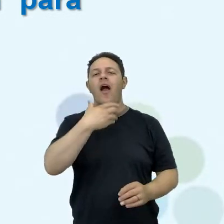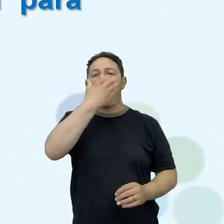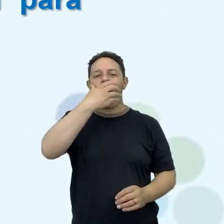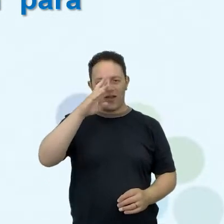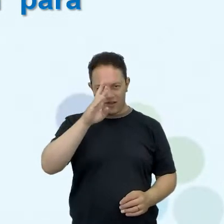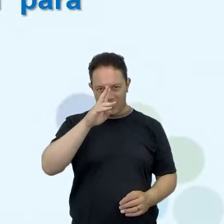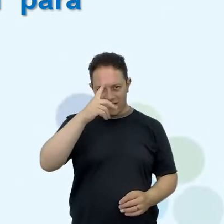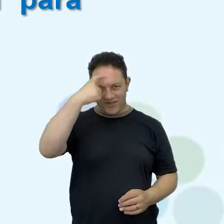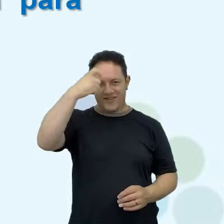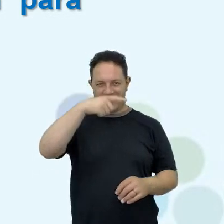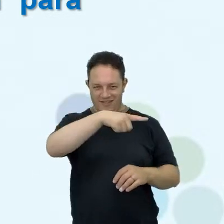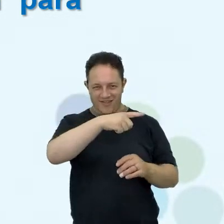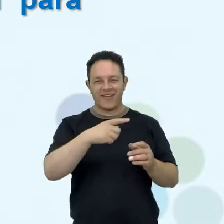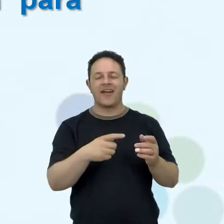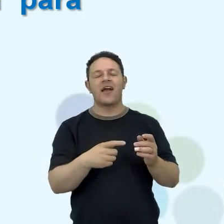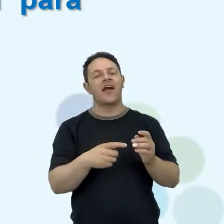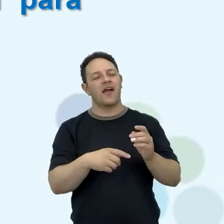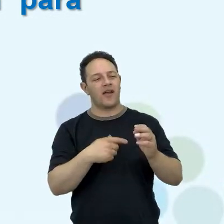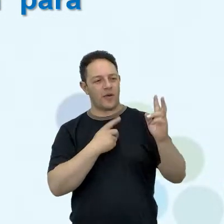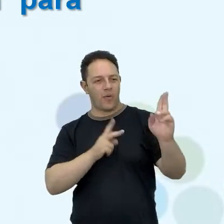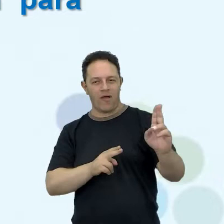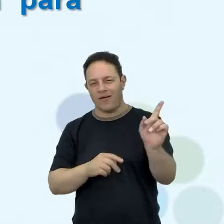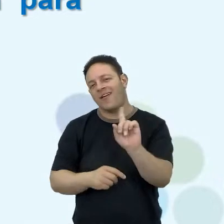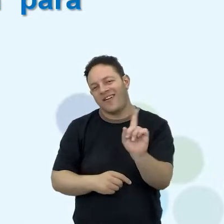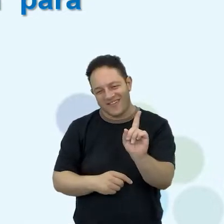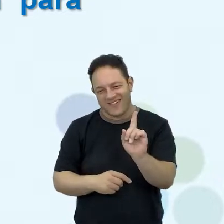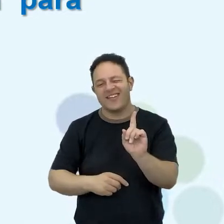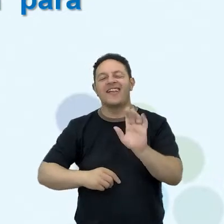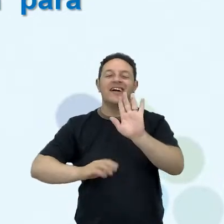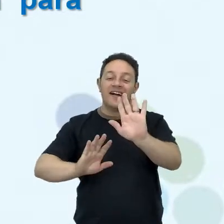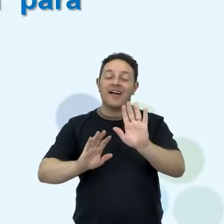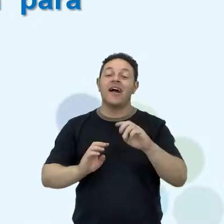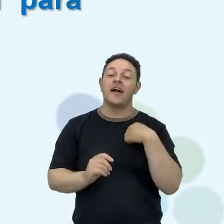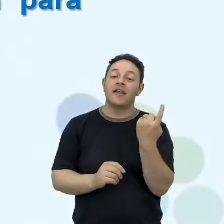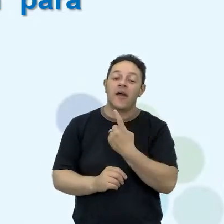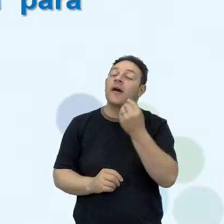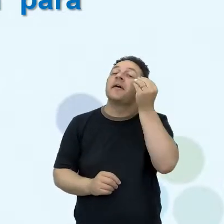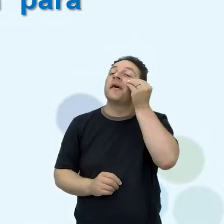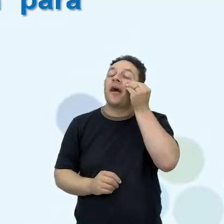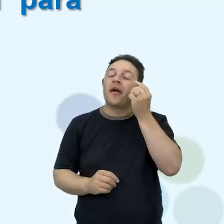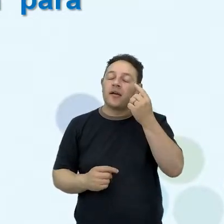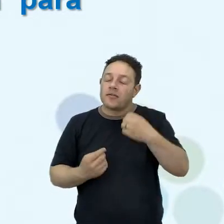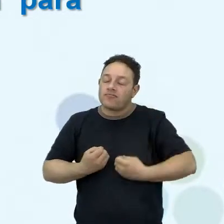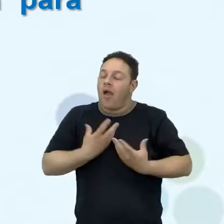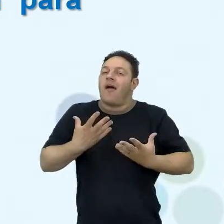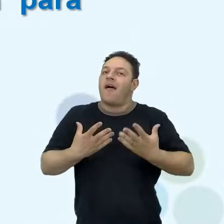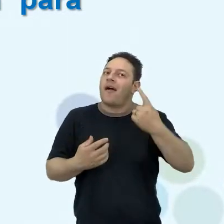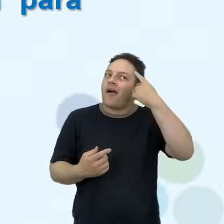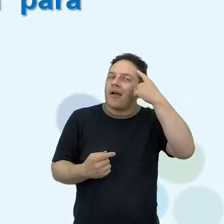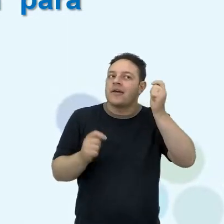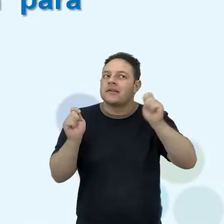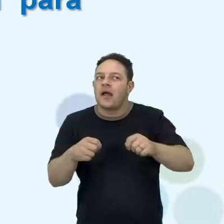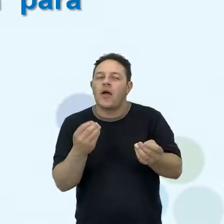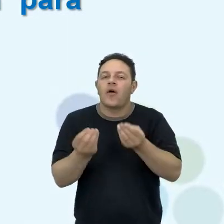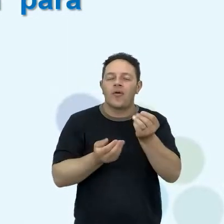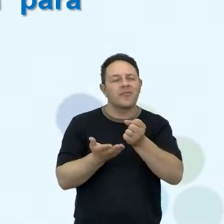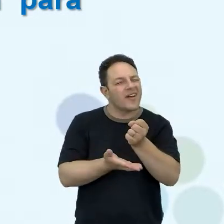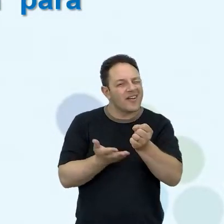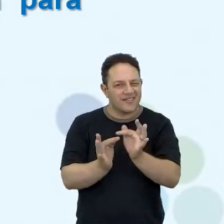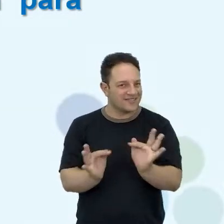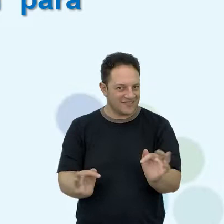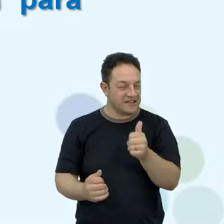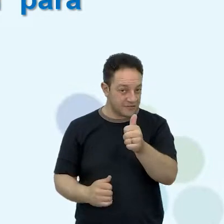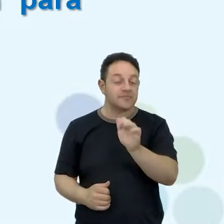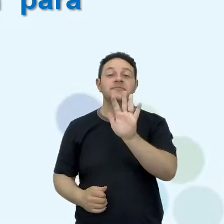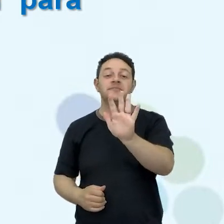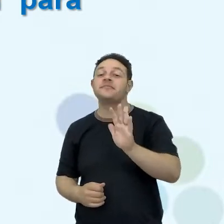base mesmo, é pra gente conhecer. Na verdade, a nossa intenção aqui é despertar a vocação. Tá bom. Tá? É isso, muito bem. E